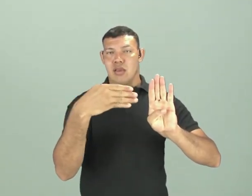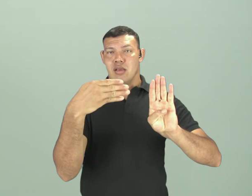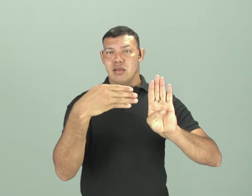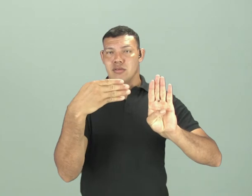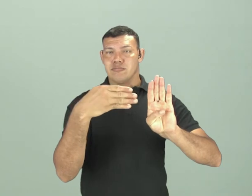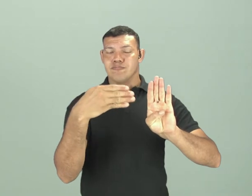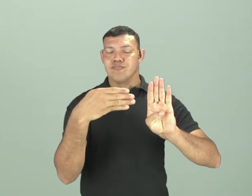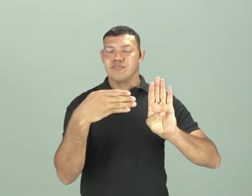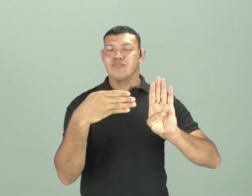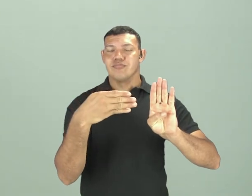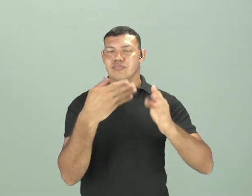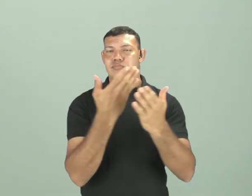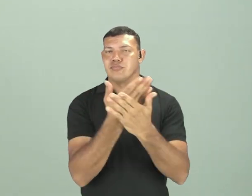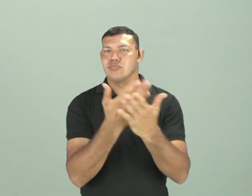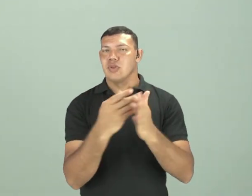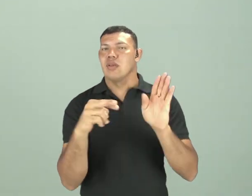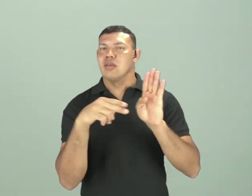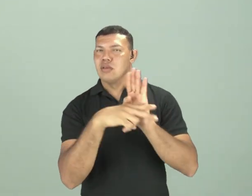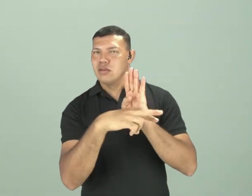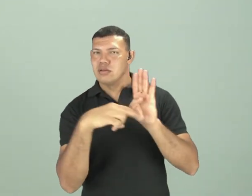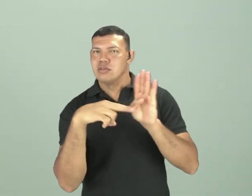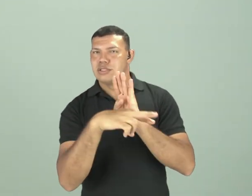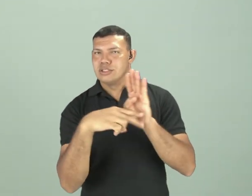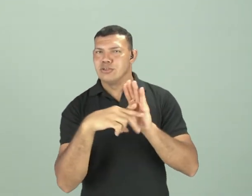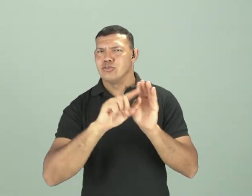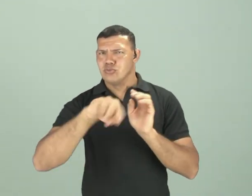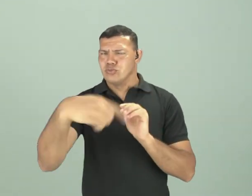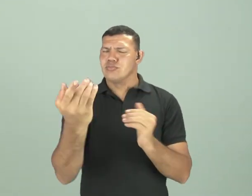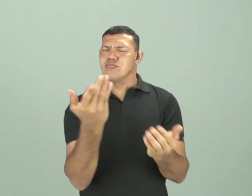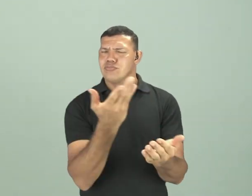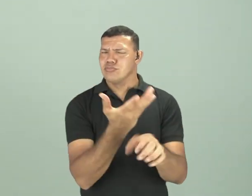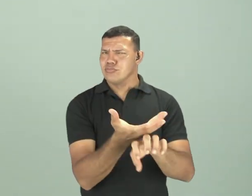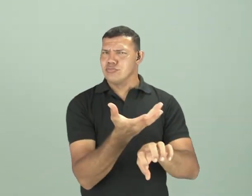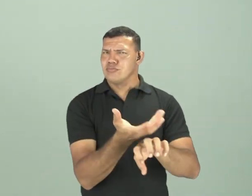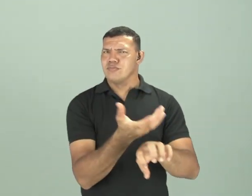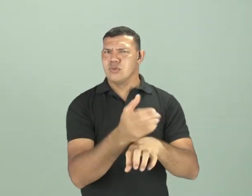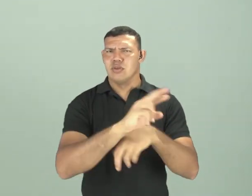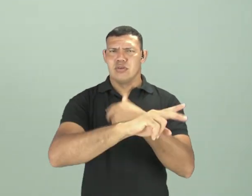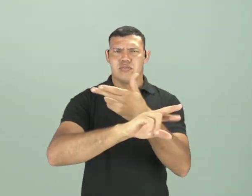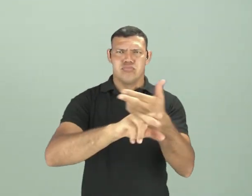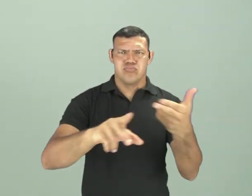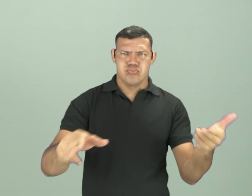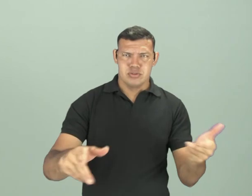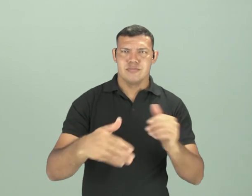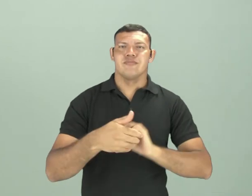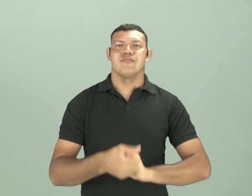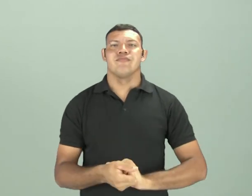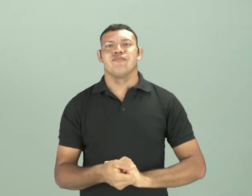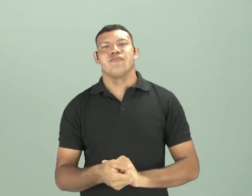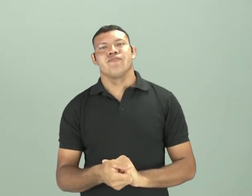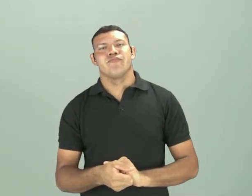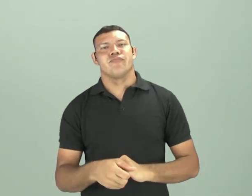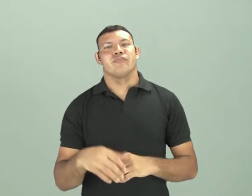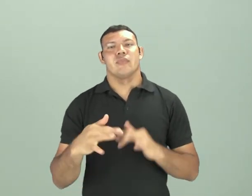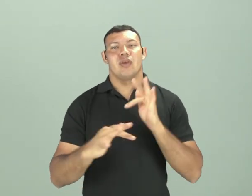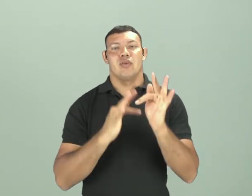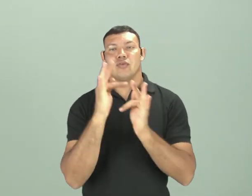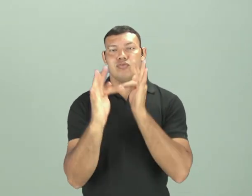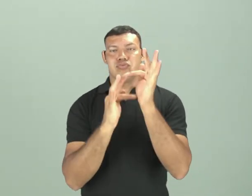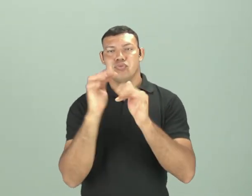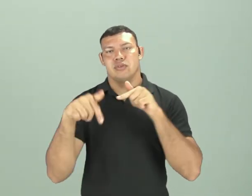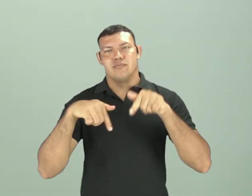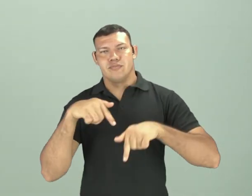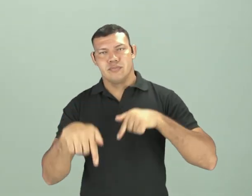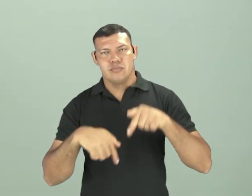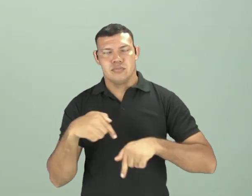de biologia e outras aulas também. E lá na plataforma vai conter também outras aulas de biologia, de física, de